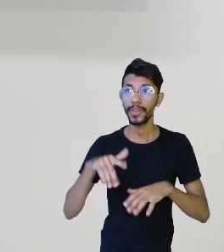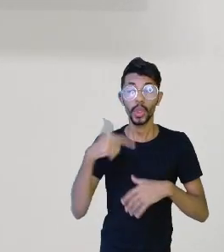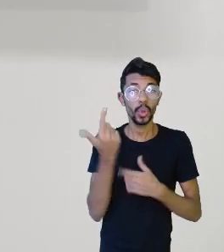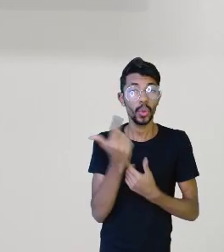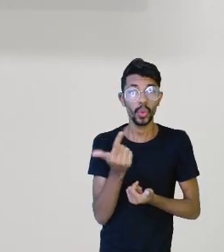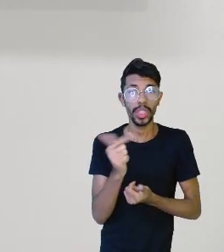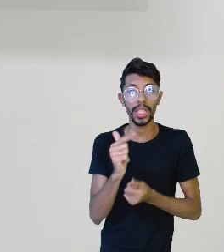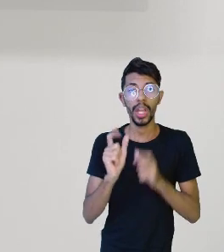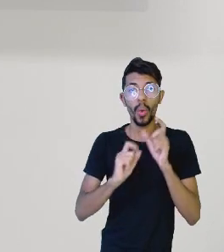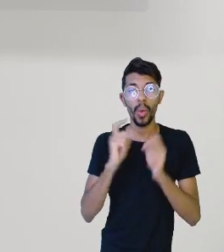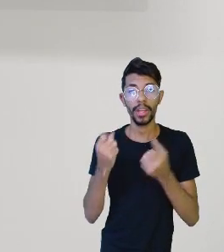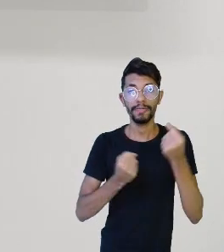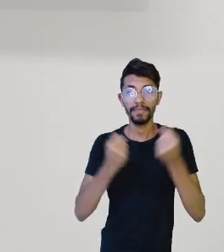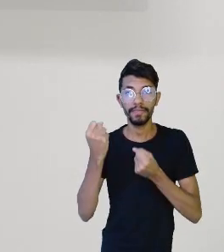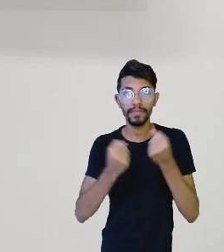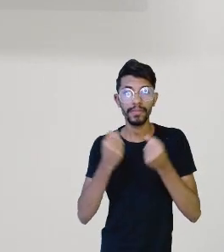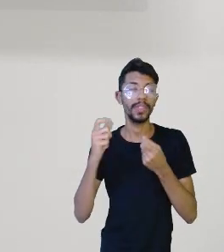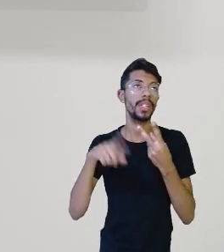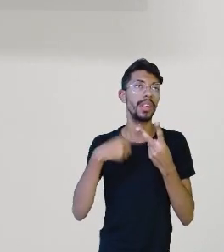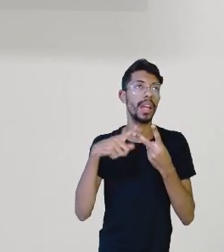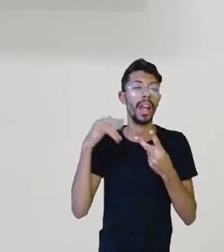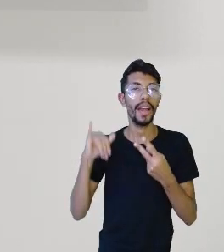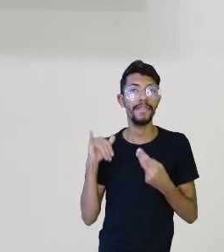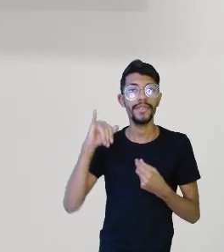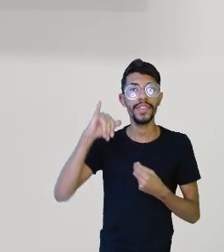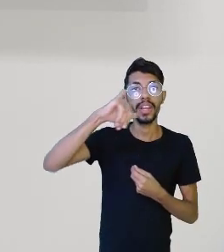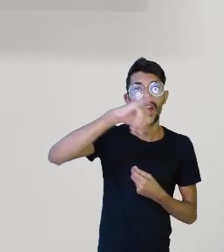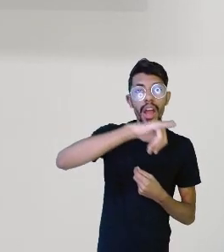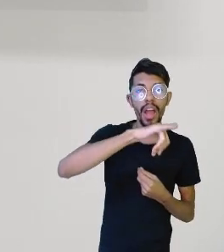hoje, como, por exemplo, avião,